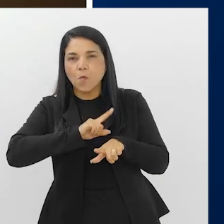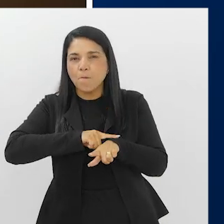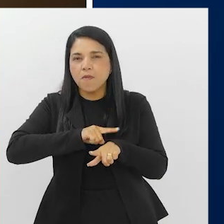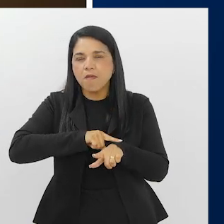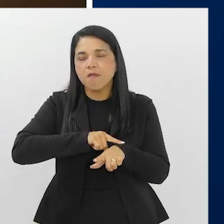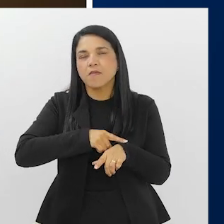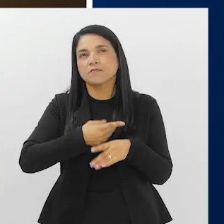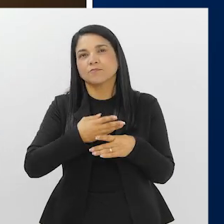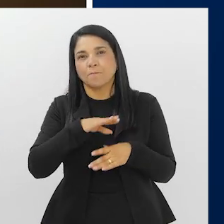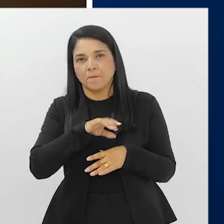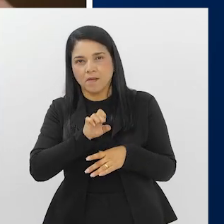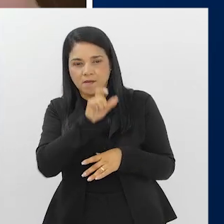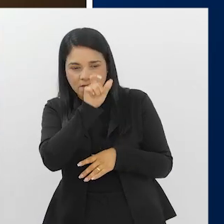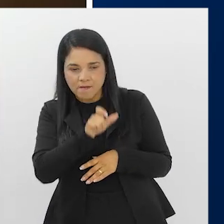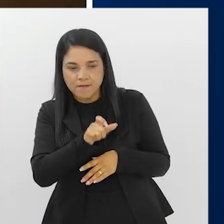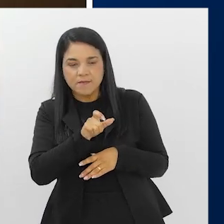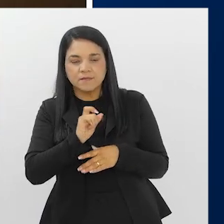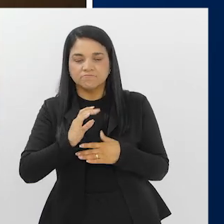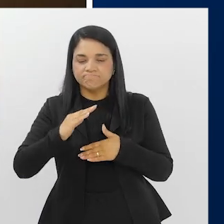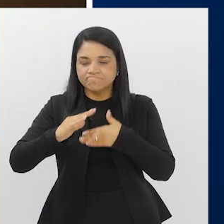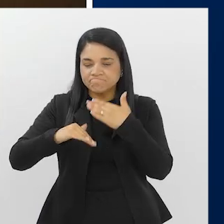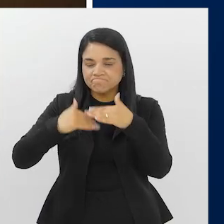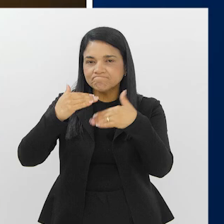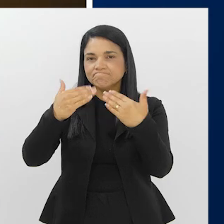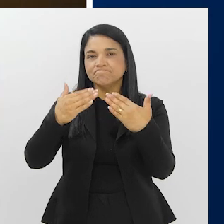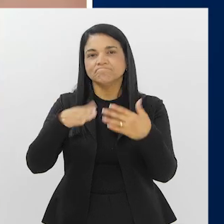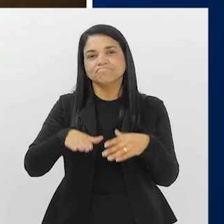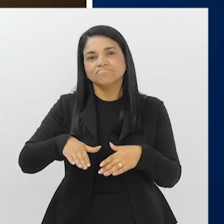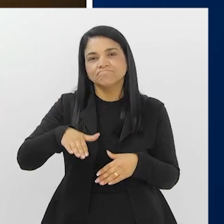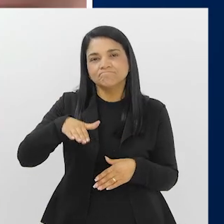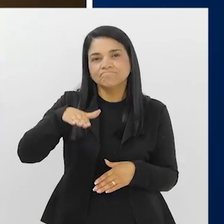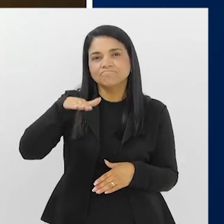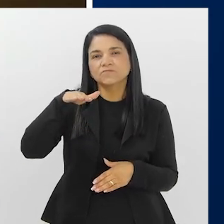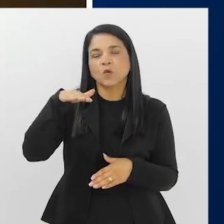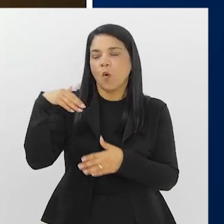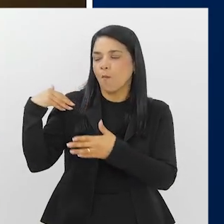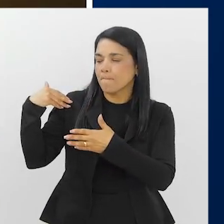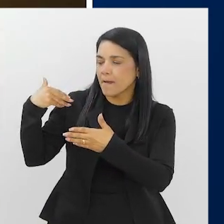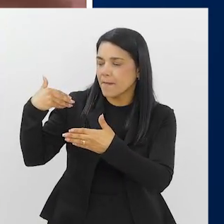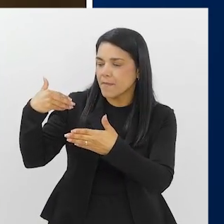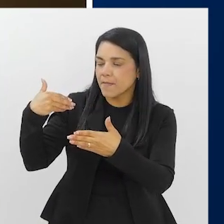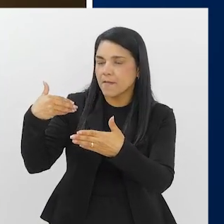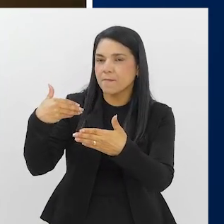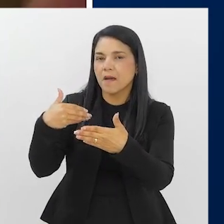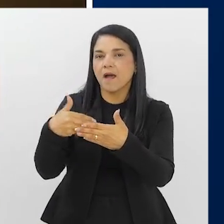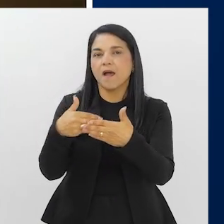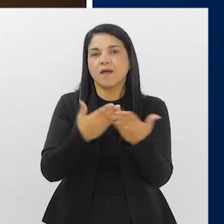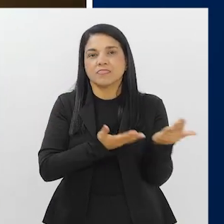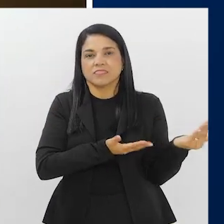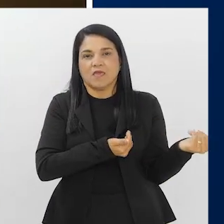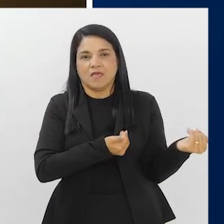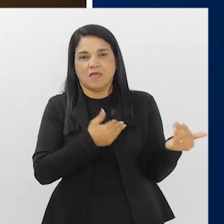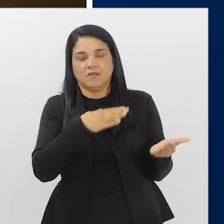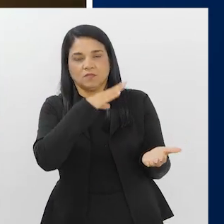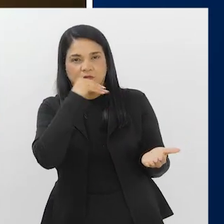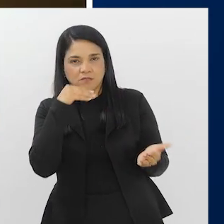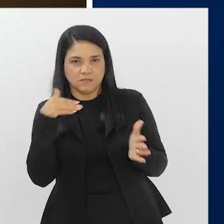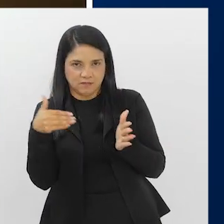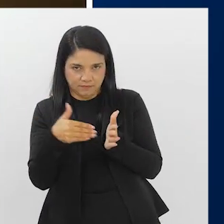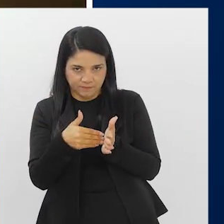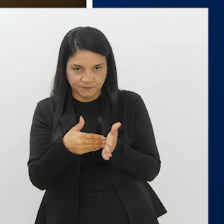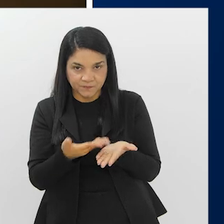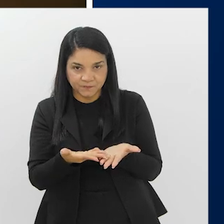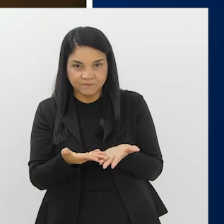gestação, é, e nesse crescimento inicial, de como que tudo transcorreu, como que foi tudo.